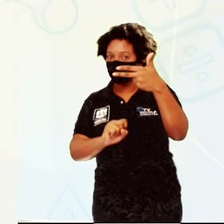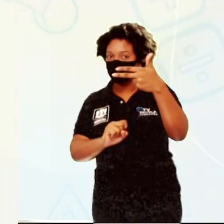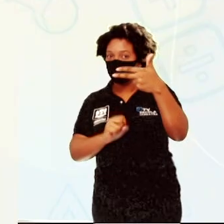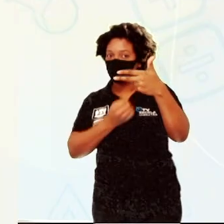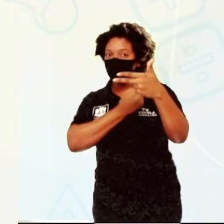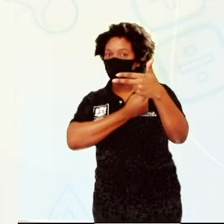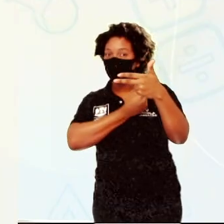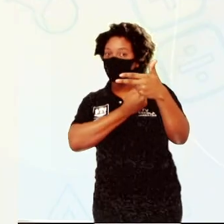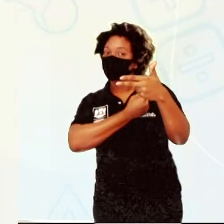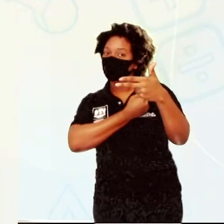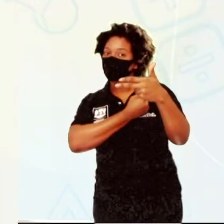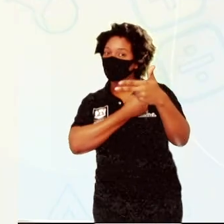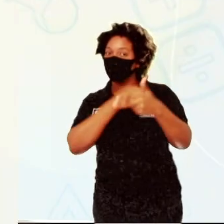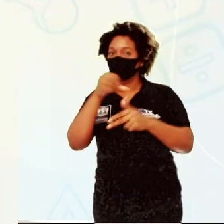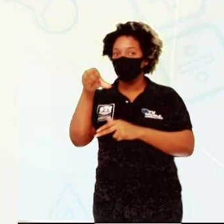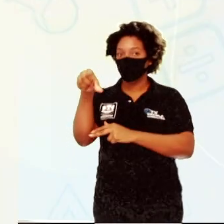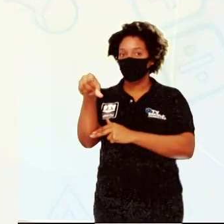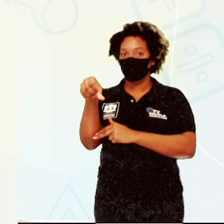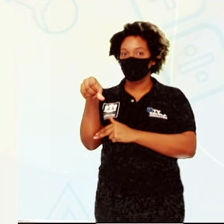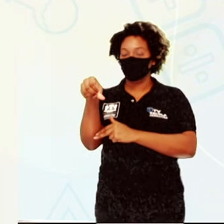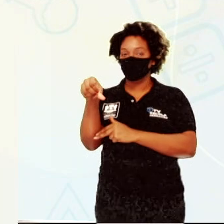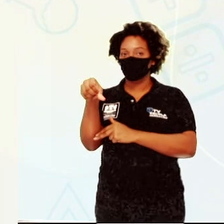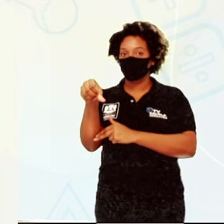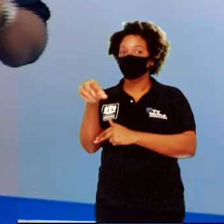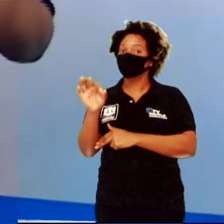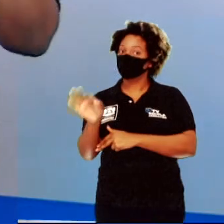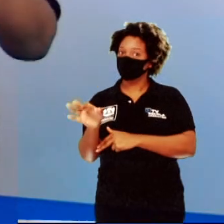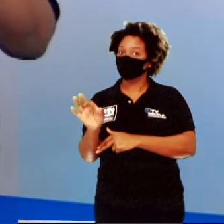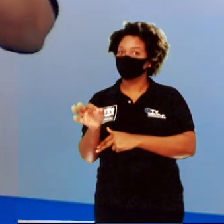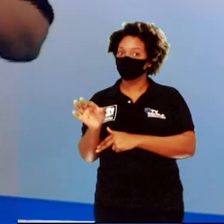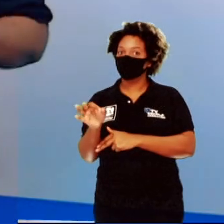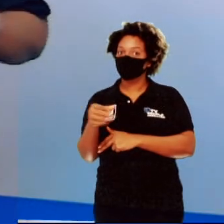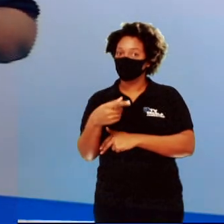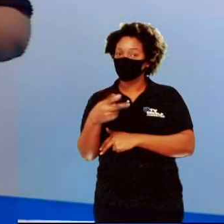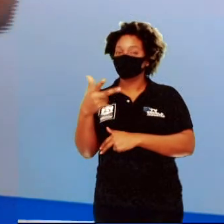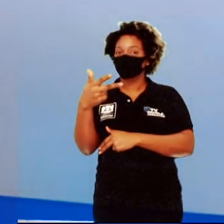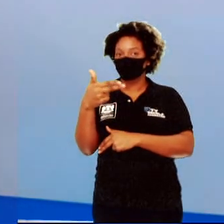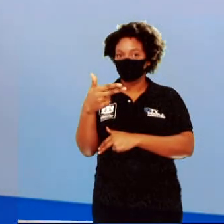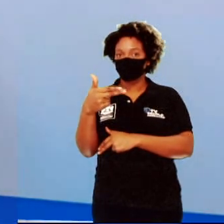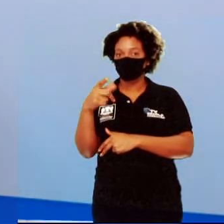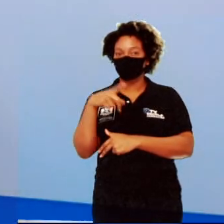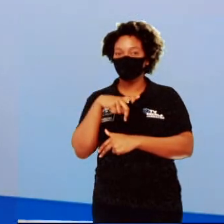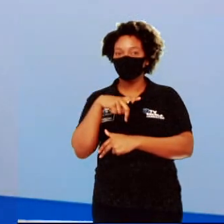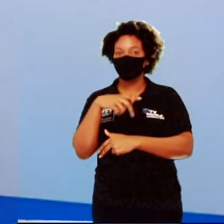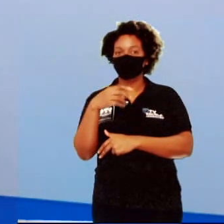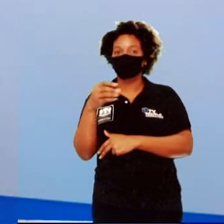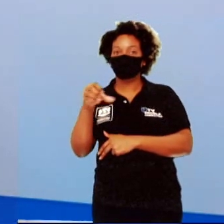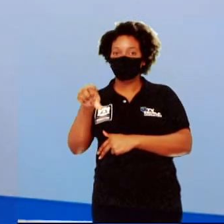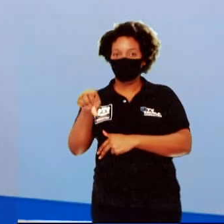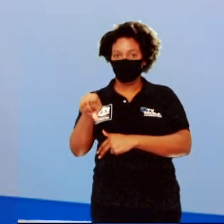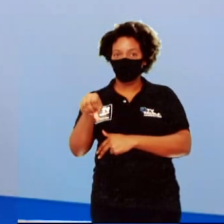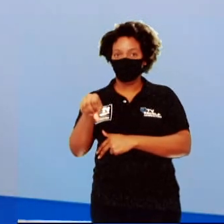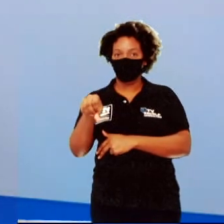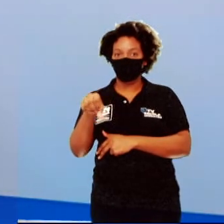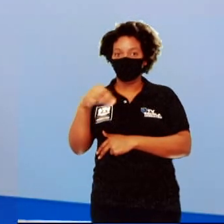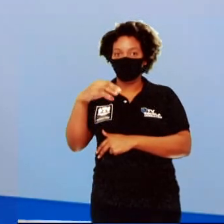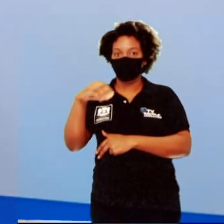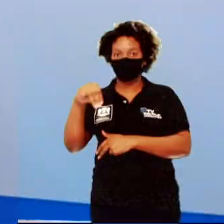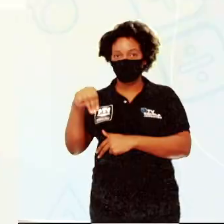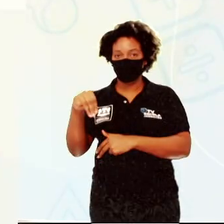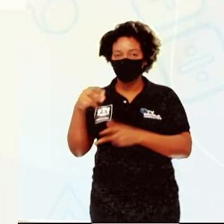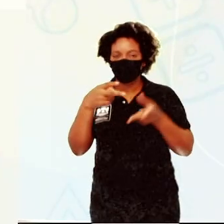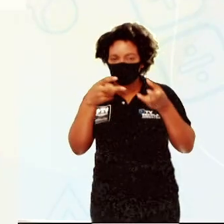numeral 9. Muito bem. Então, essa tesoura tem 9 centímetros. Olha